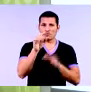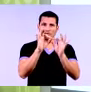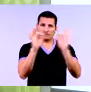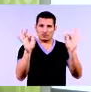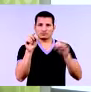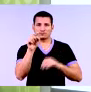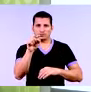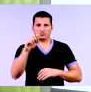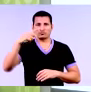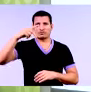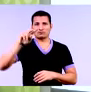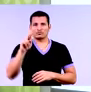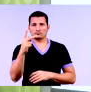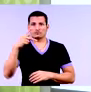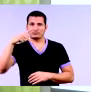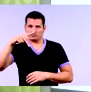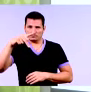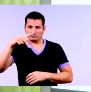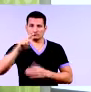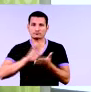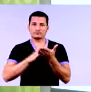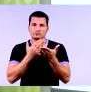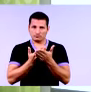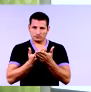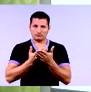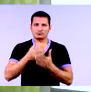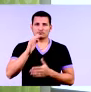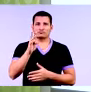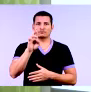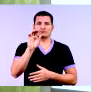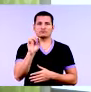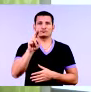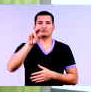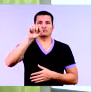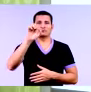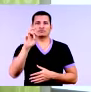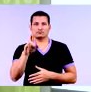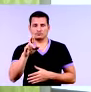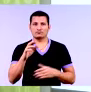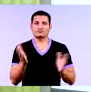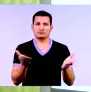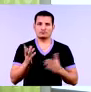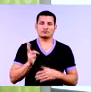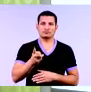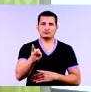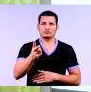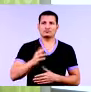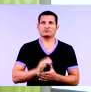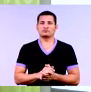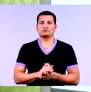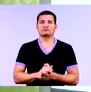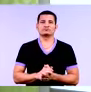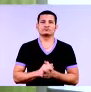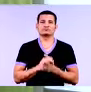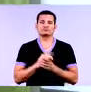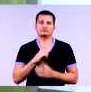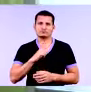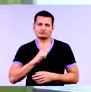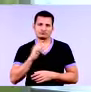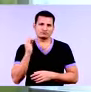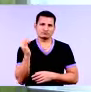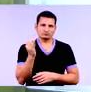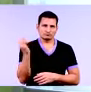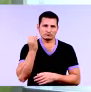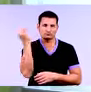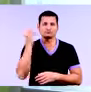.php, ok? Para ser interpretada pelo browser. Dando continuidade, uma coisa importante que nós já até